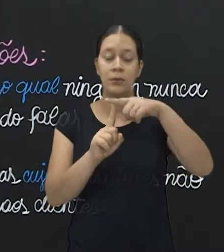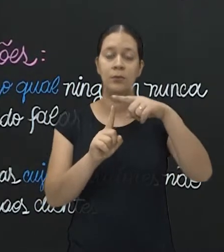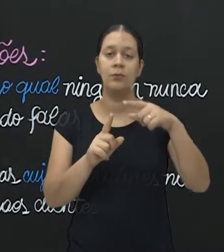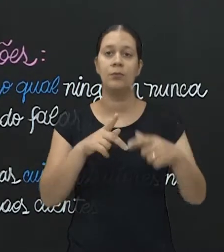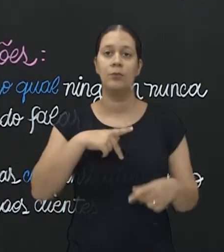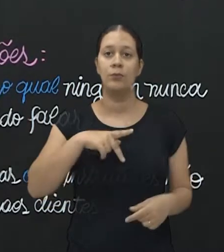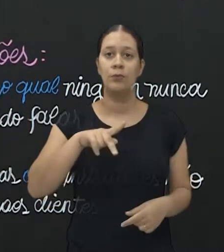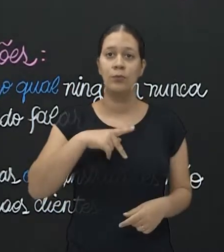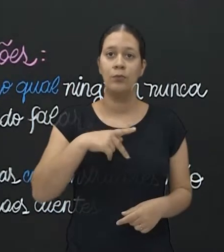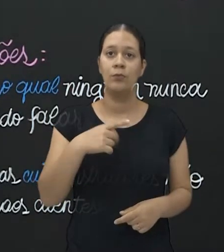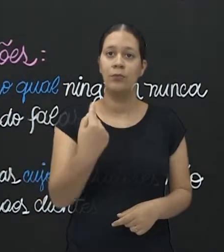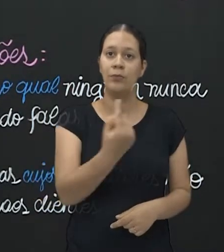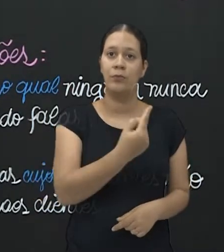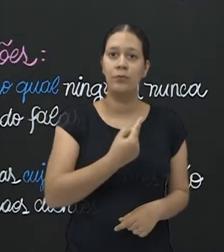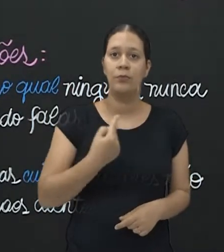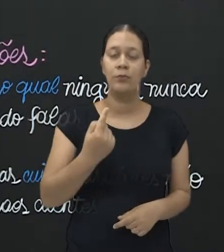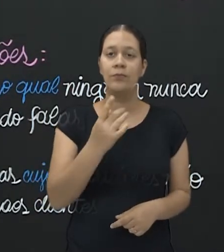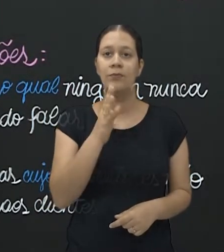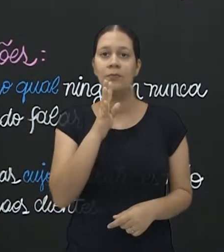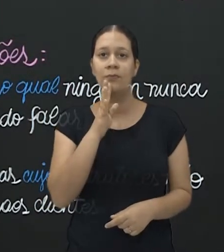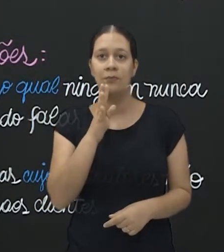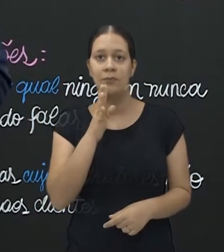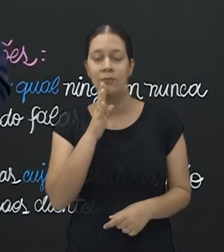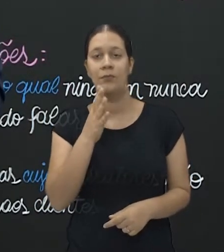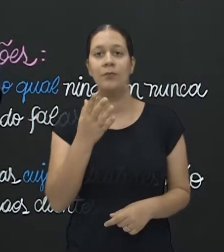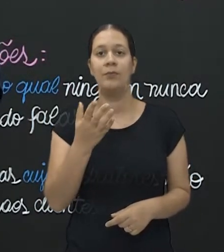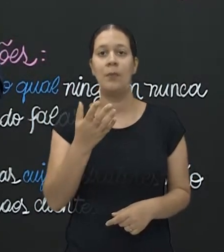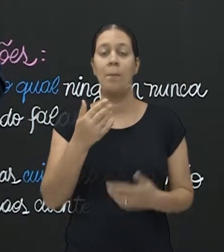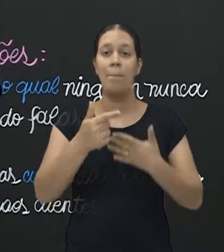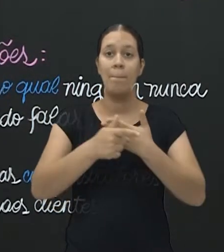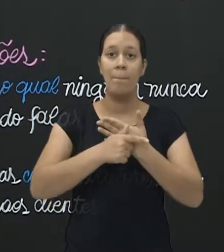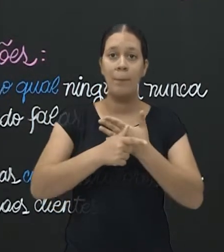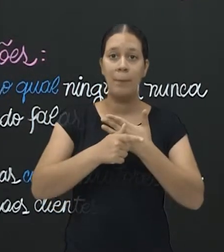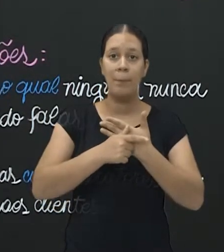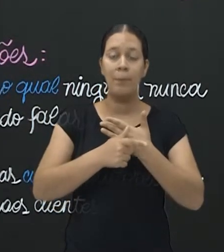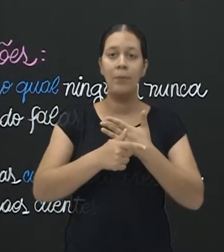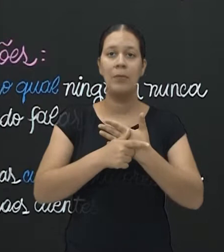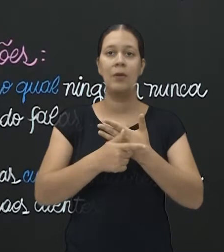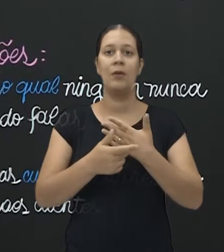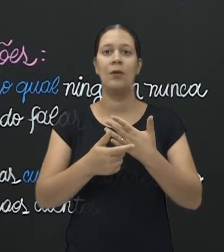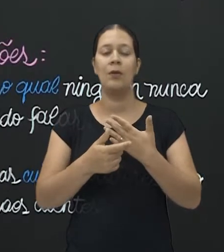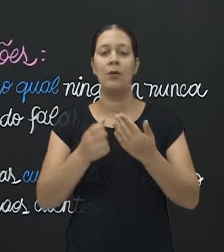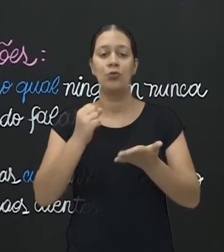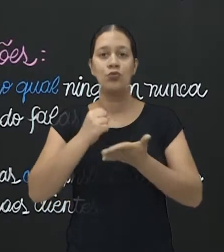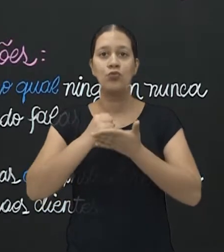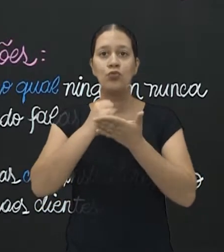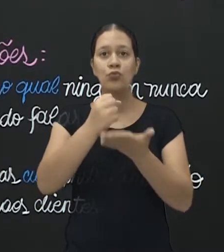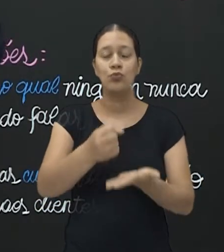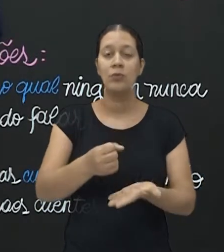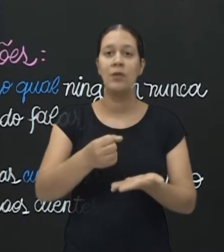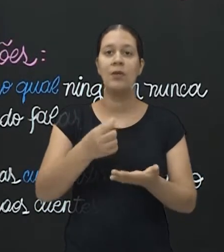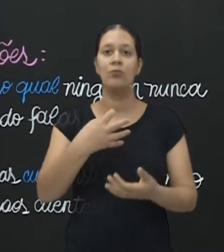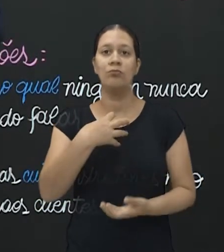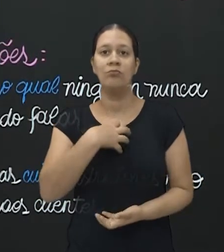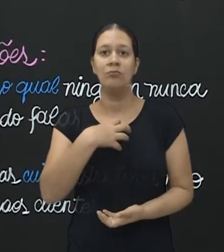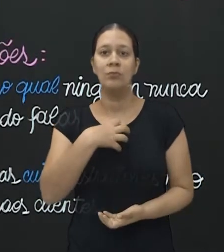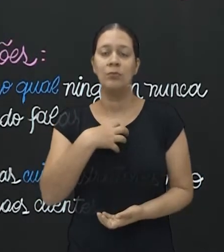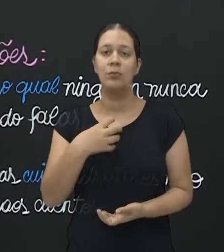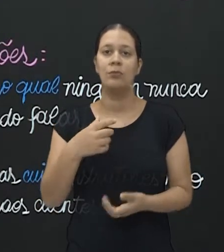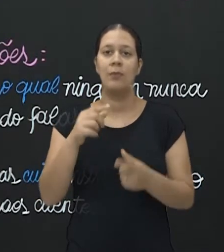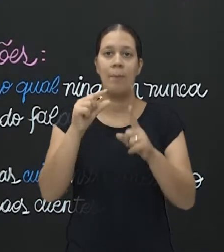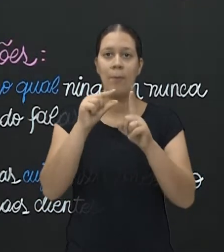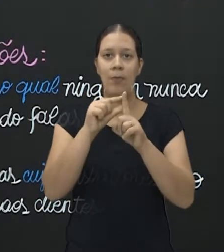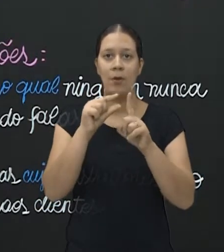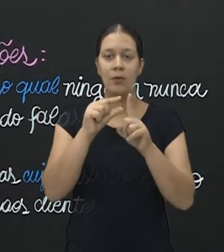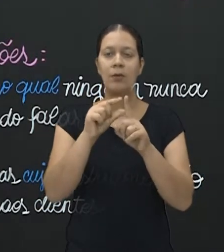conhece, mas também eles vão exercer algumas funções sintáticas e vão contribuir para a coesão textual. Vamos começar